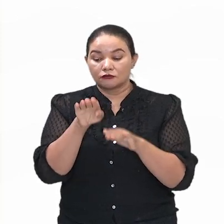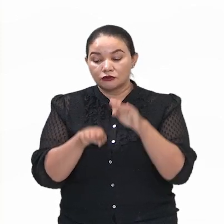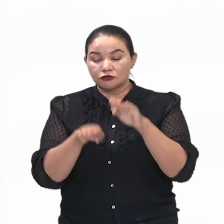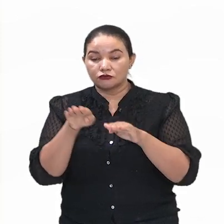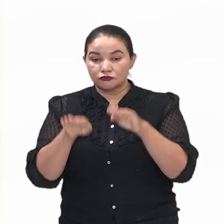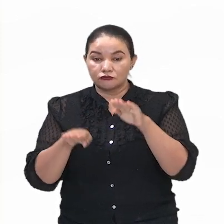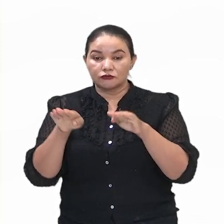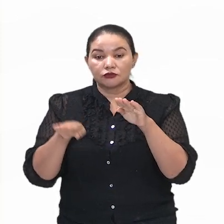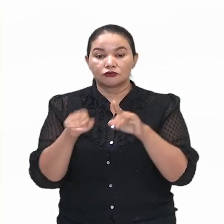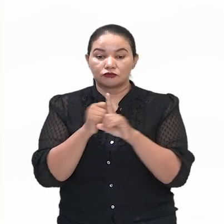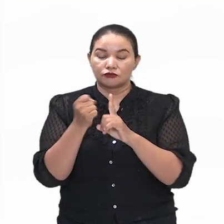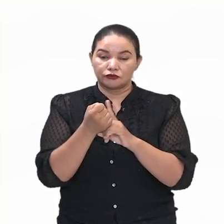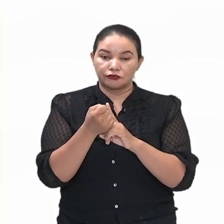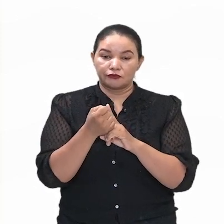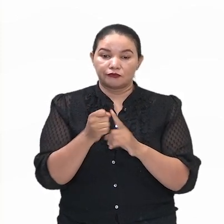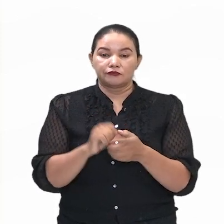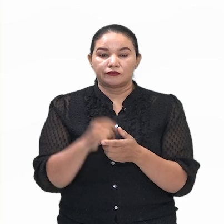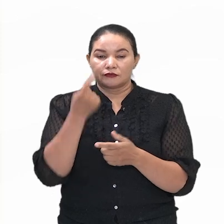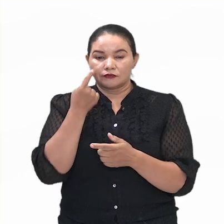só, o que diz aí?